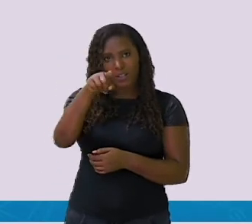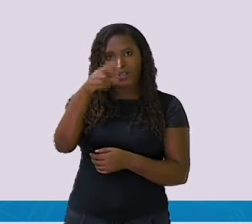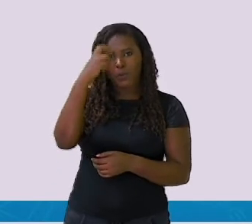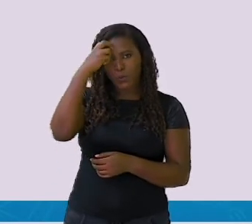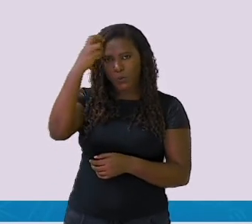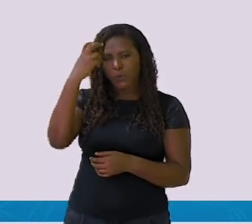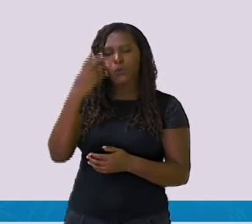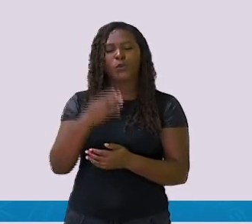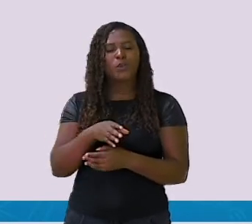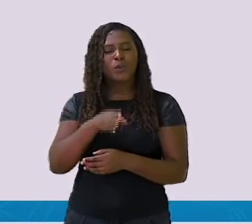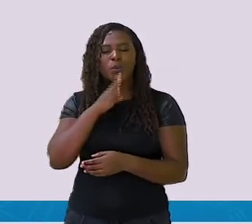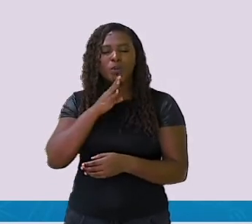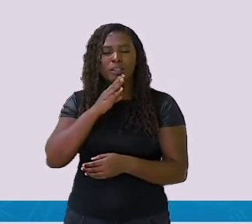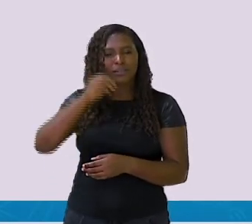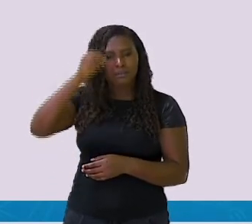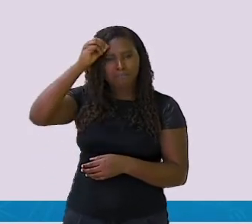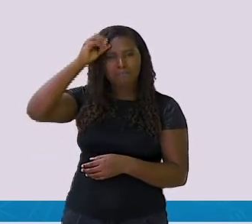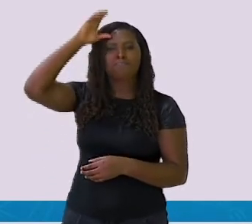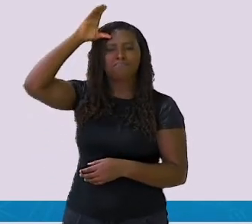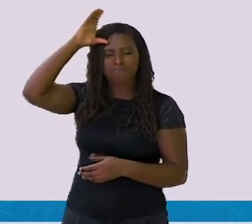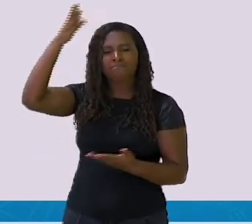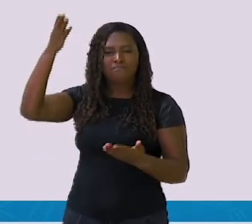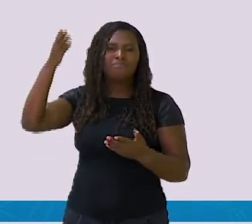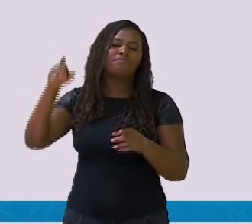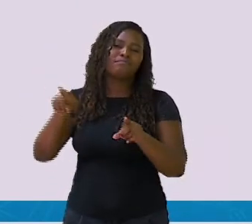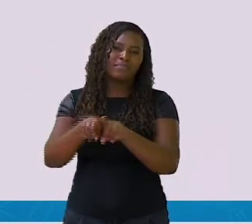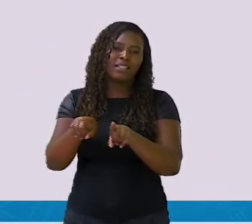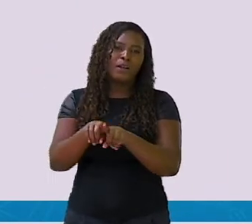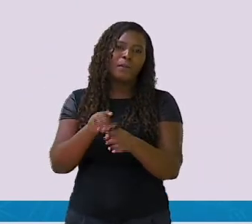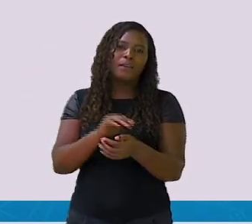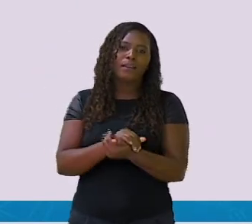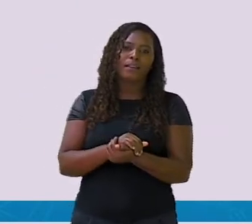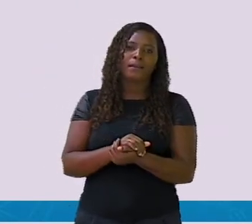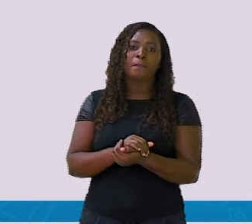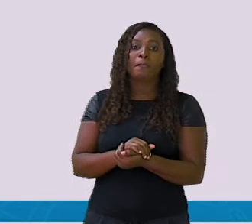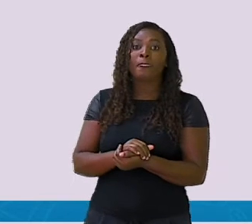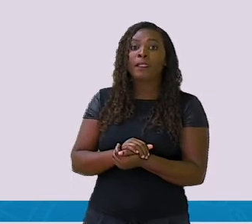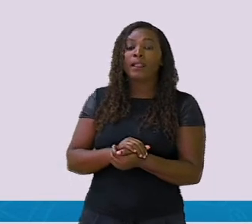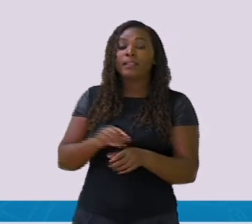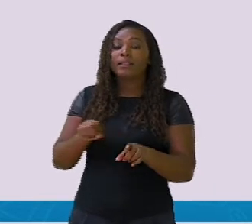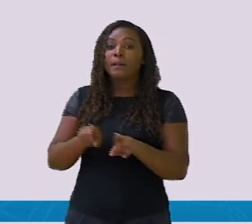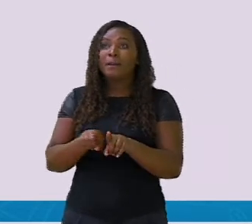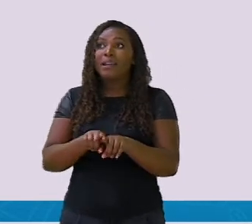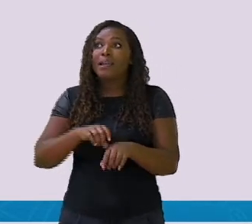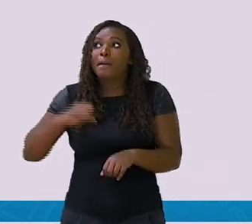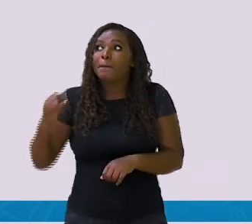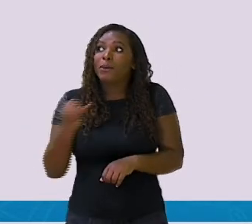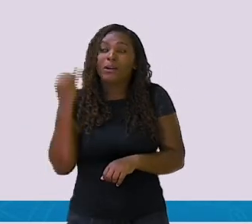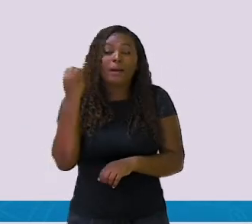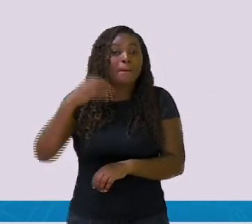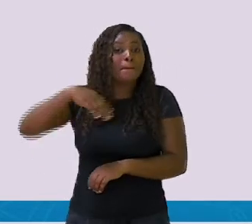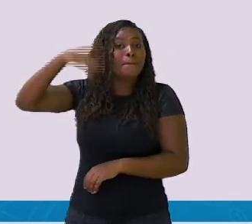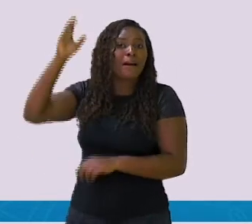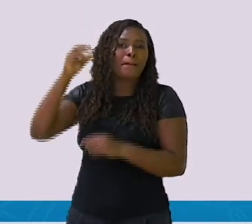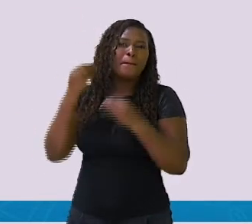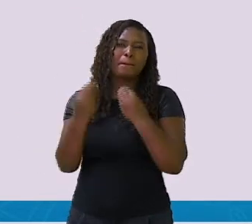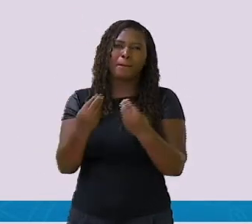conhecimento e a grande importância do museu hoje, né? Os museus são importantes instrumentos